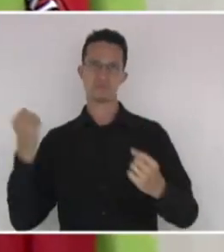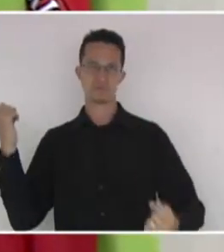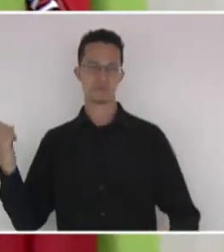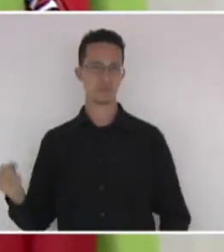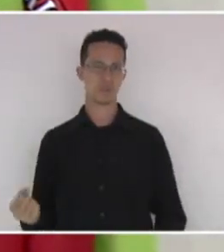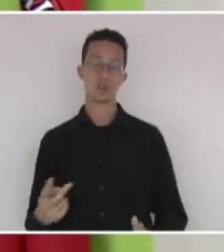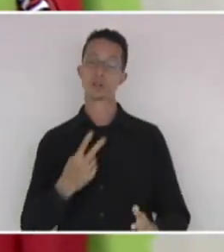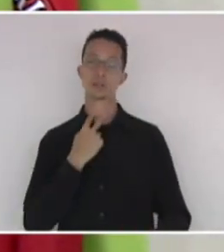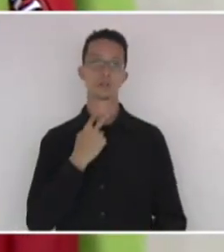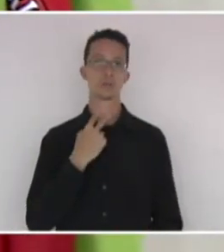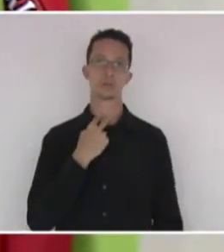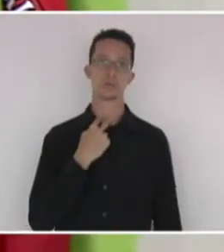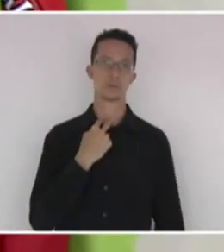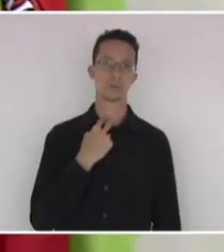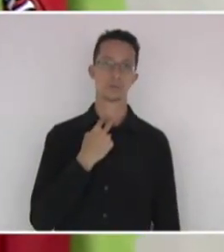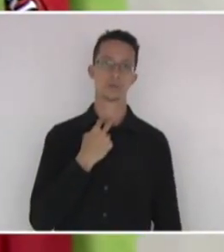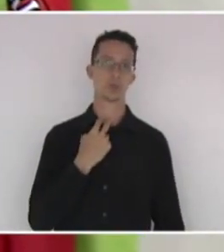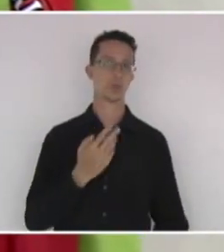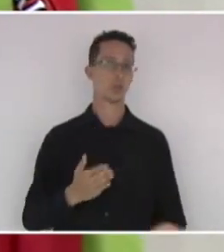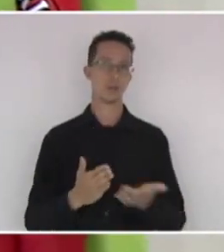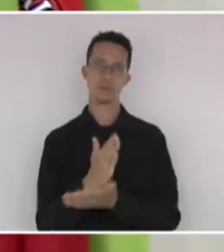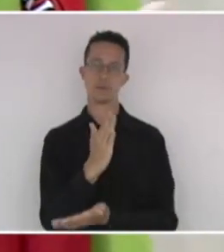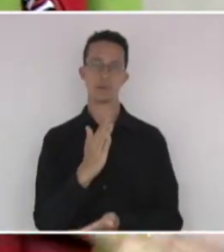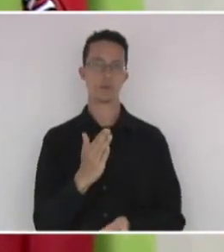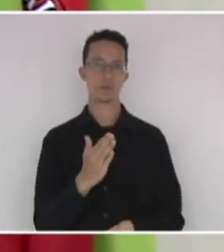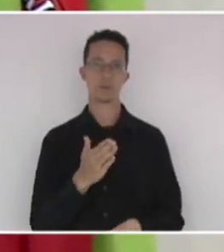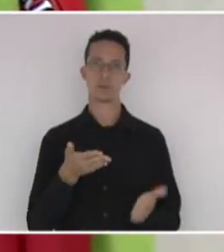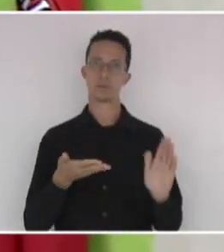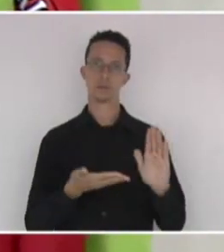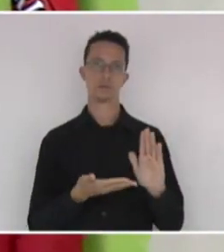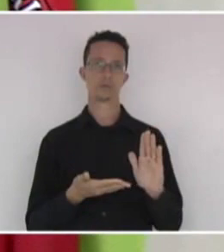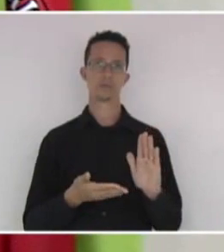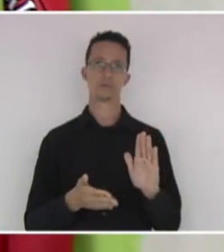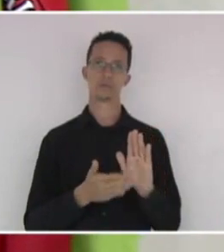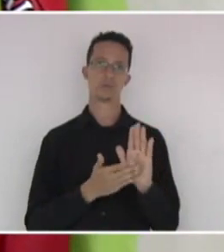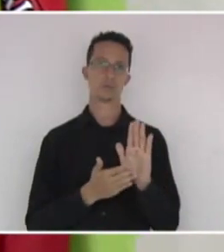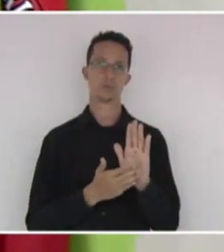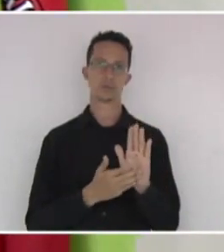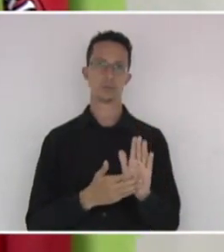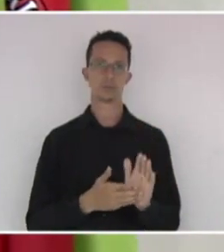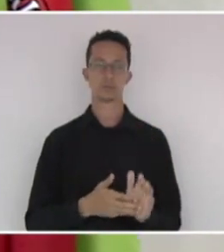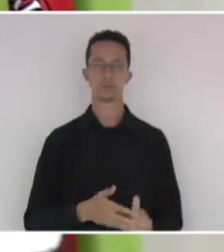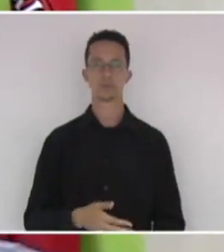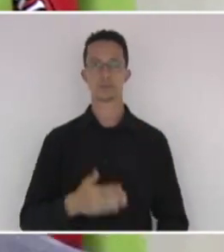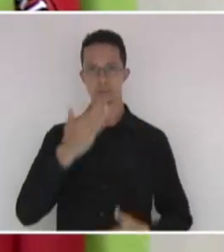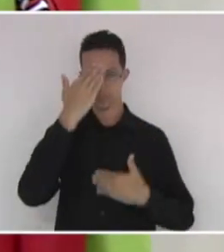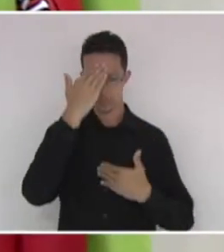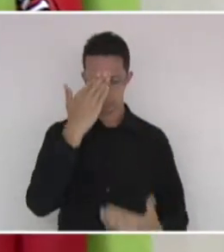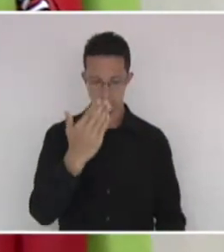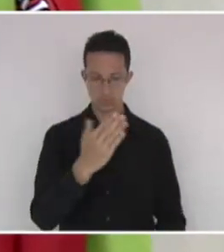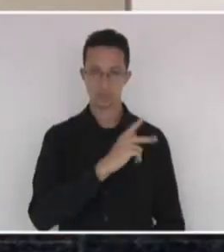de jeito nenhum, ser aprovada da forma com que está sendo proposta. Obrigado, senhor presidente.